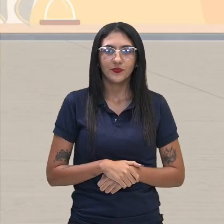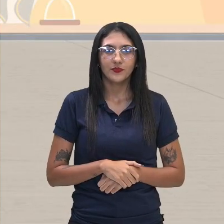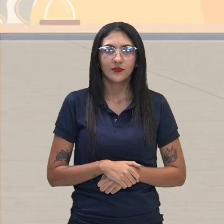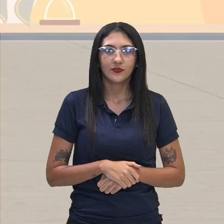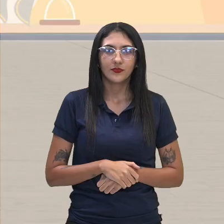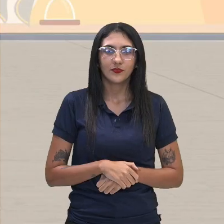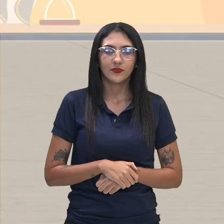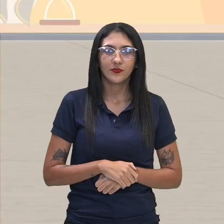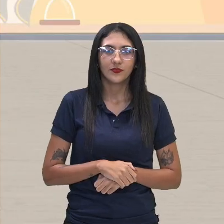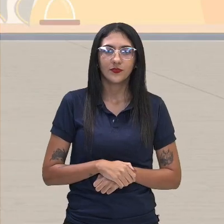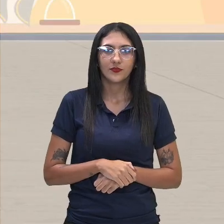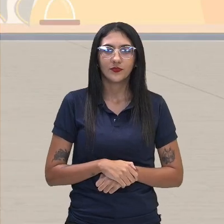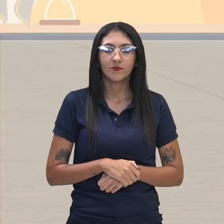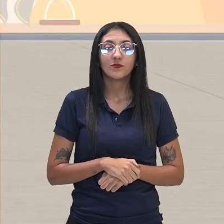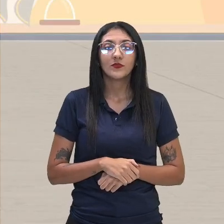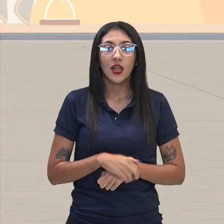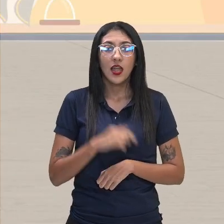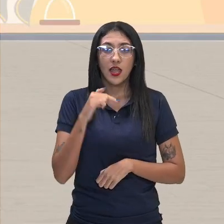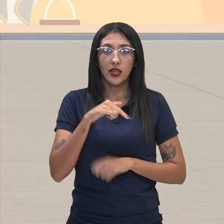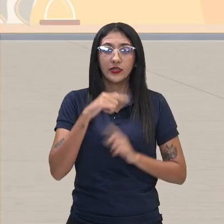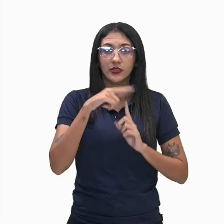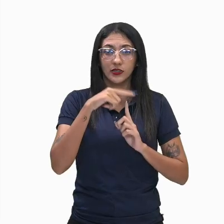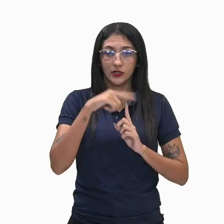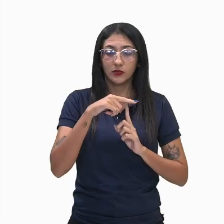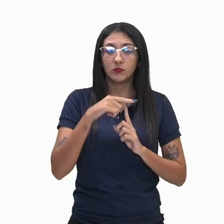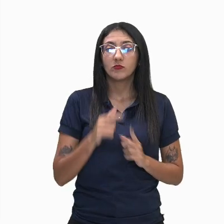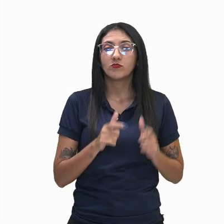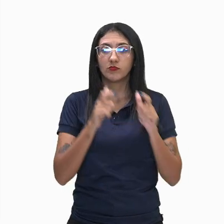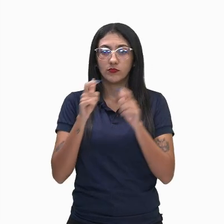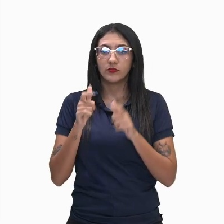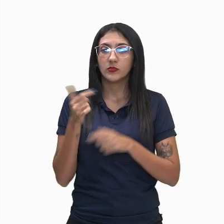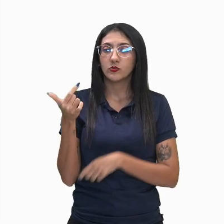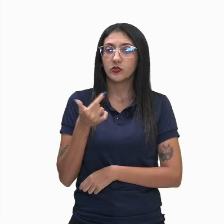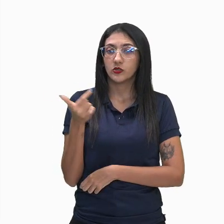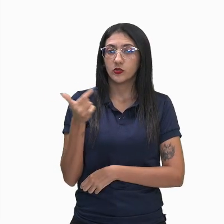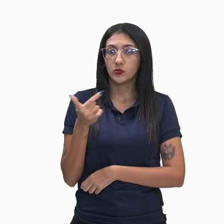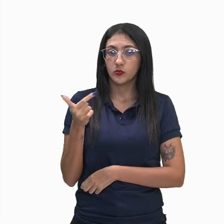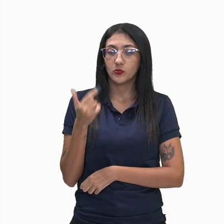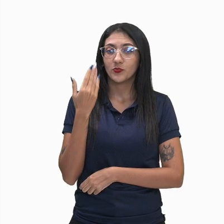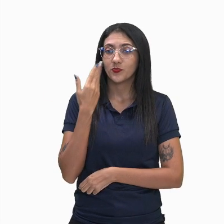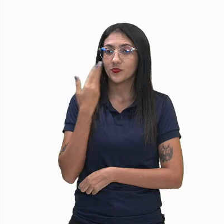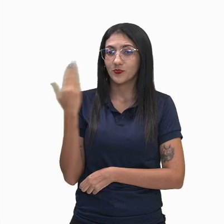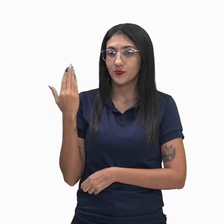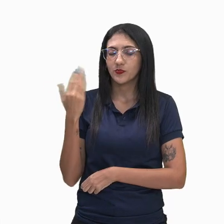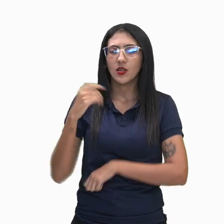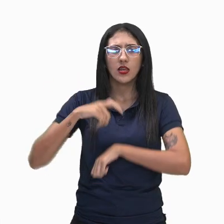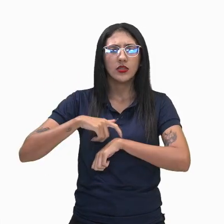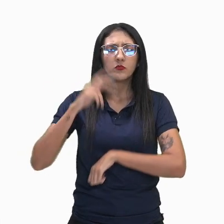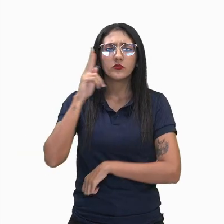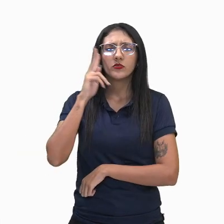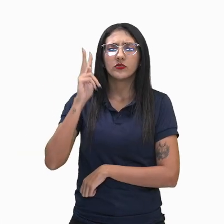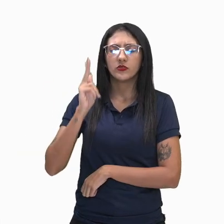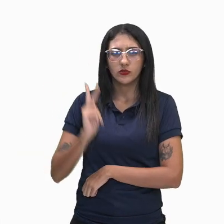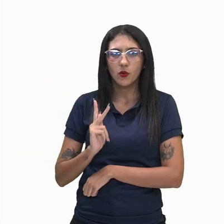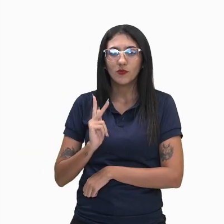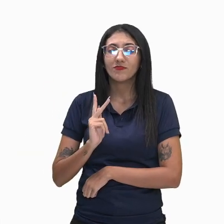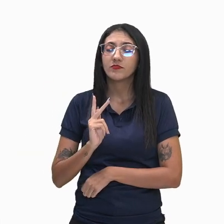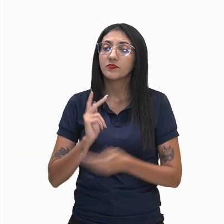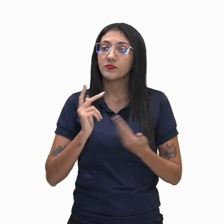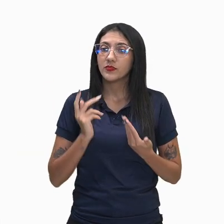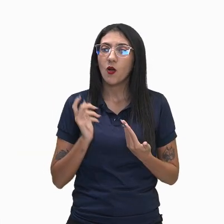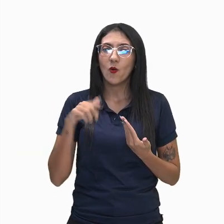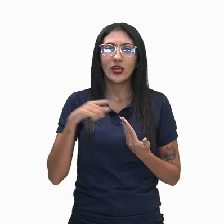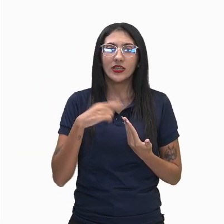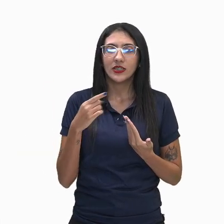tempo cronológico, nós temos o tempo histórico. O tempo histórico, por outro lado, ele não